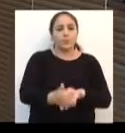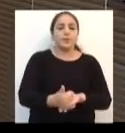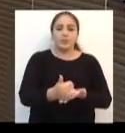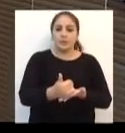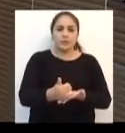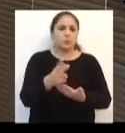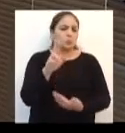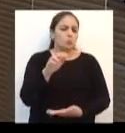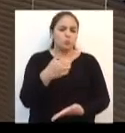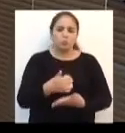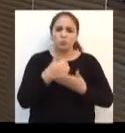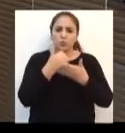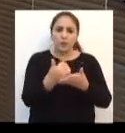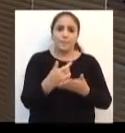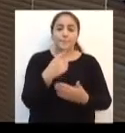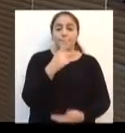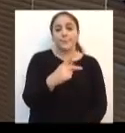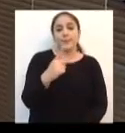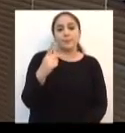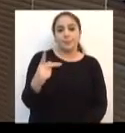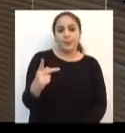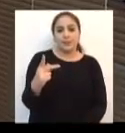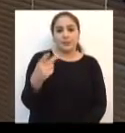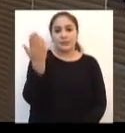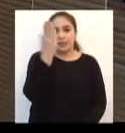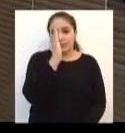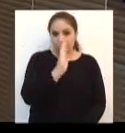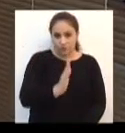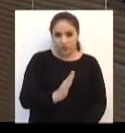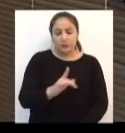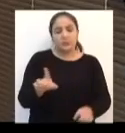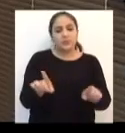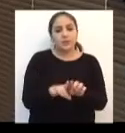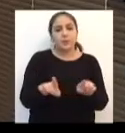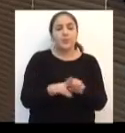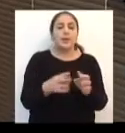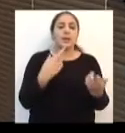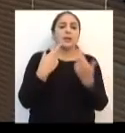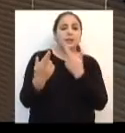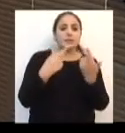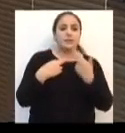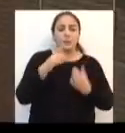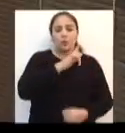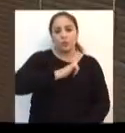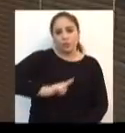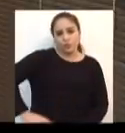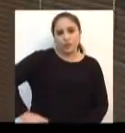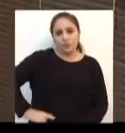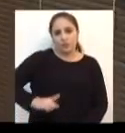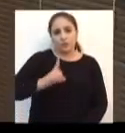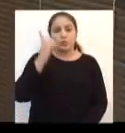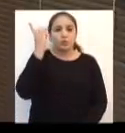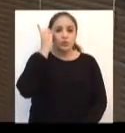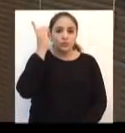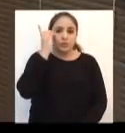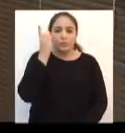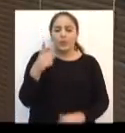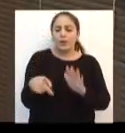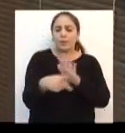jamais apoiou o Partido Progressista Nacional em apoio ao governo Dilma. Essa moção